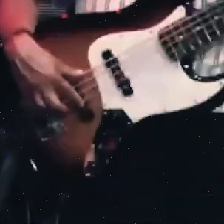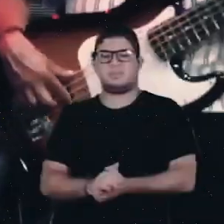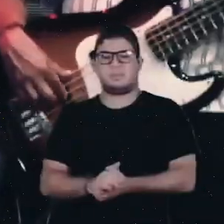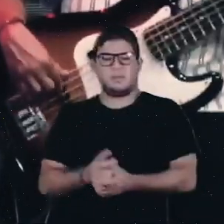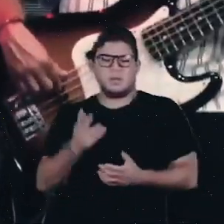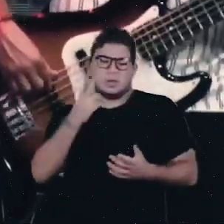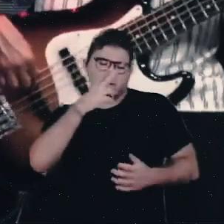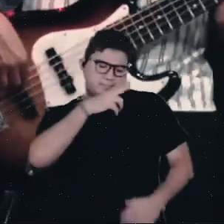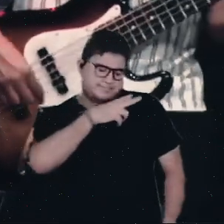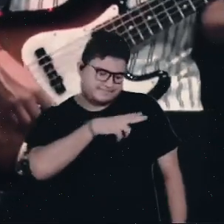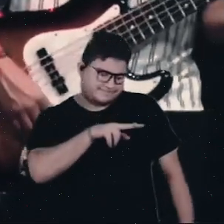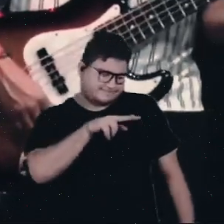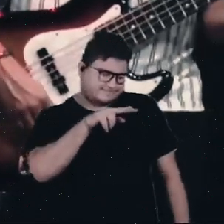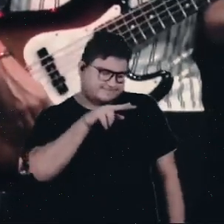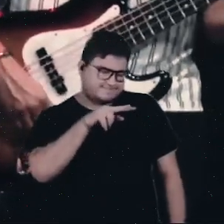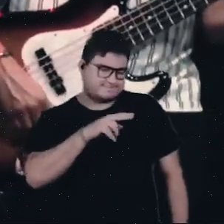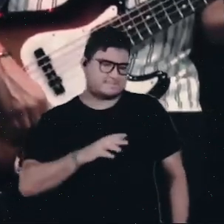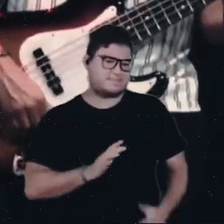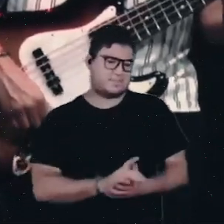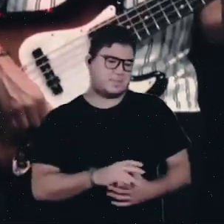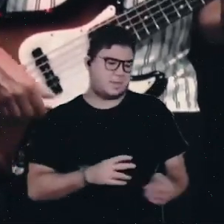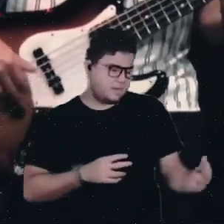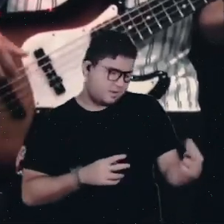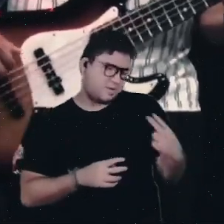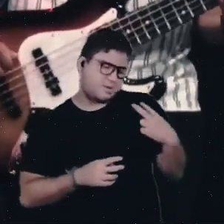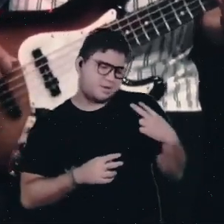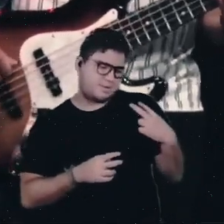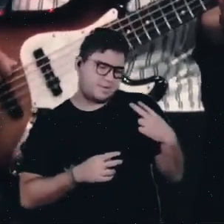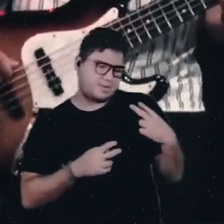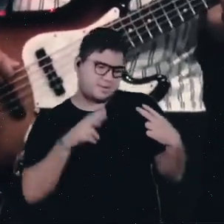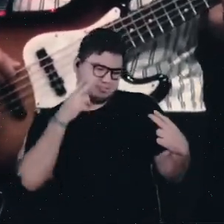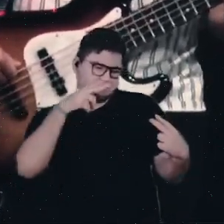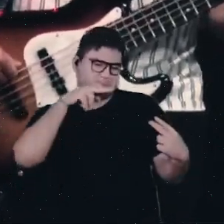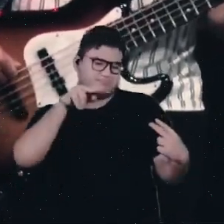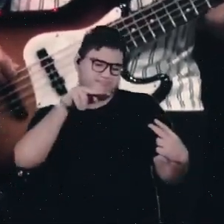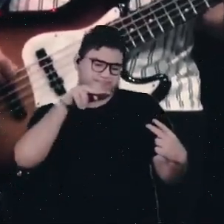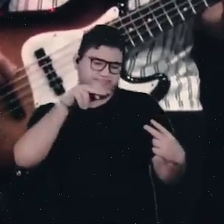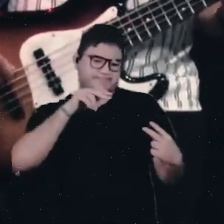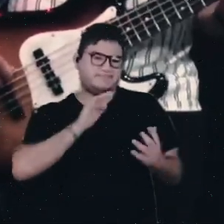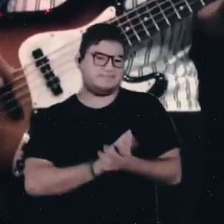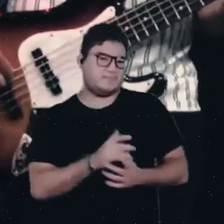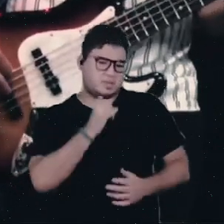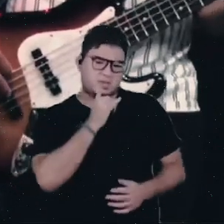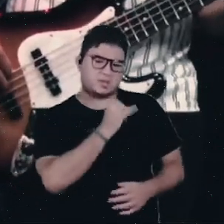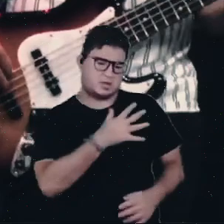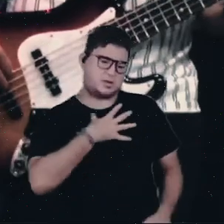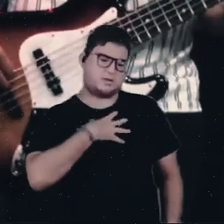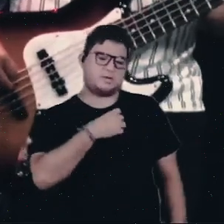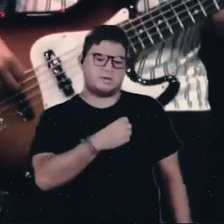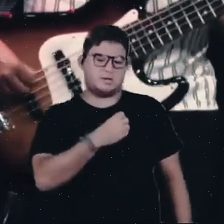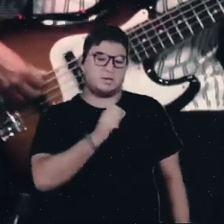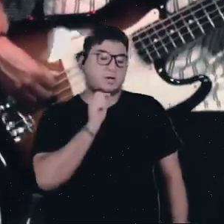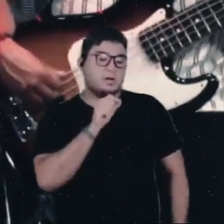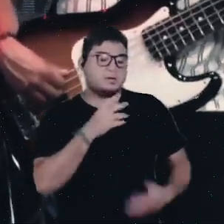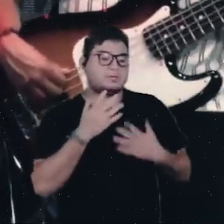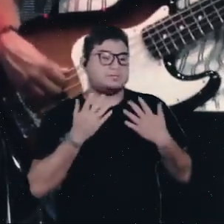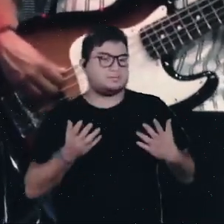Aí eu olhei para ela, disse: olha para mim, meu amor, olha para mim. Ela olhou e disse: filha, como é